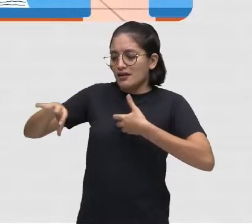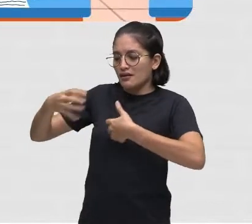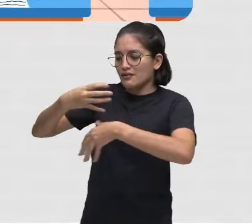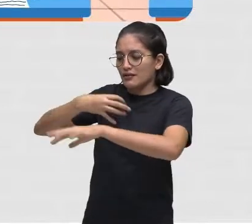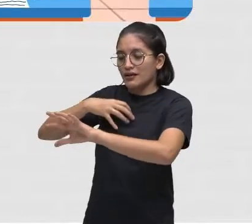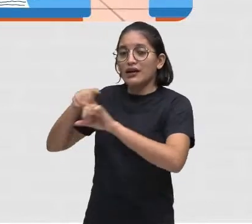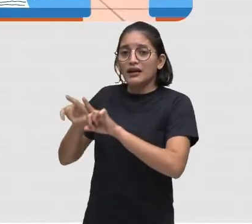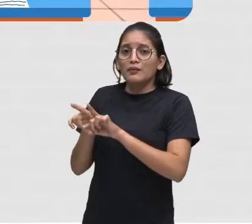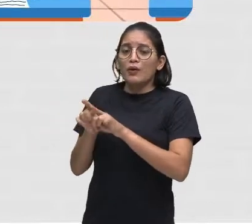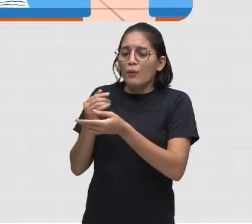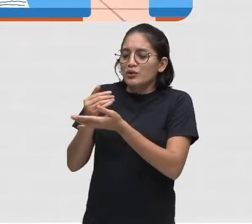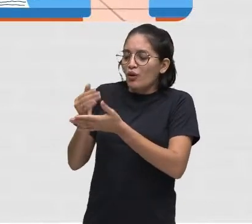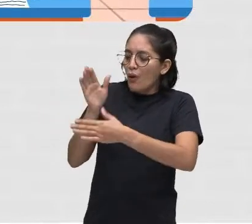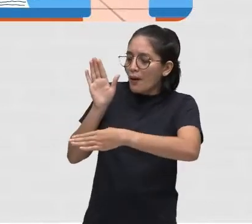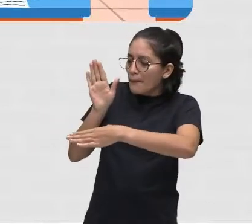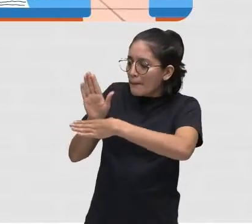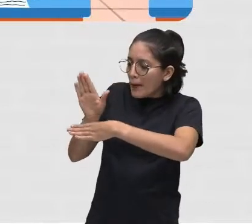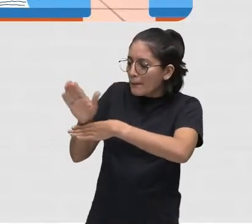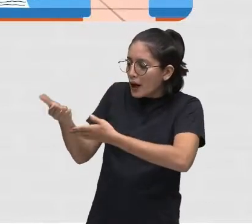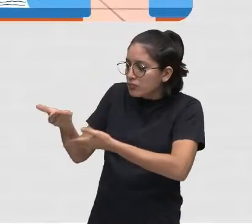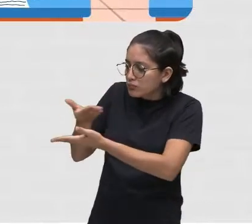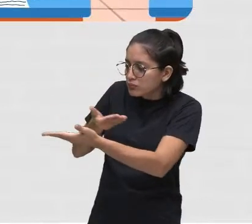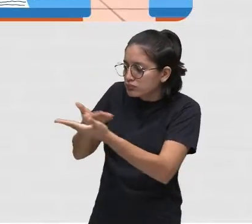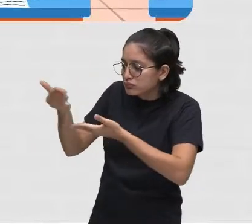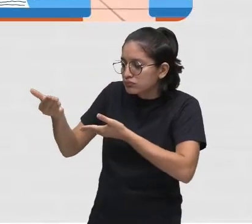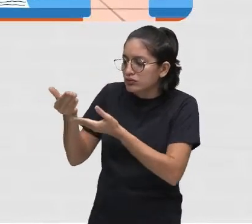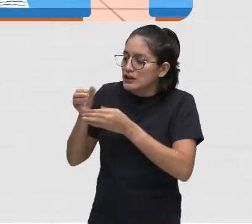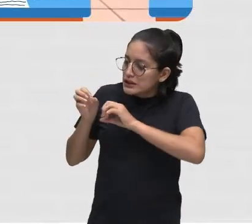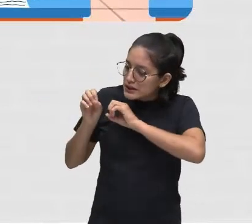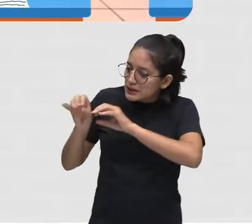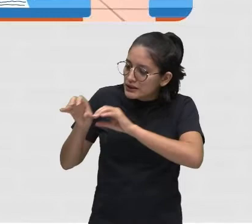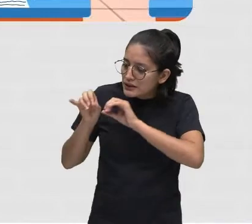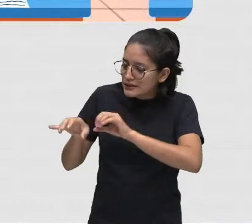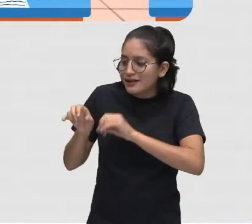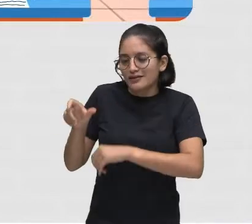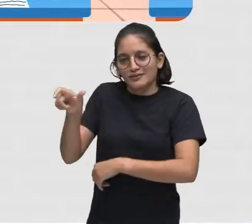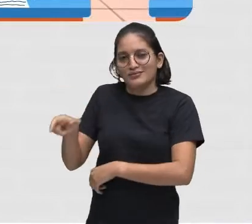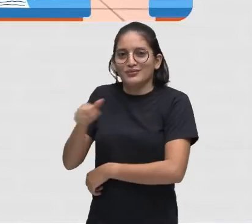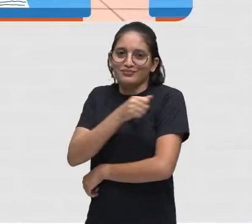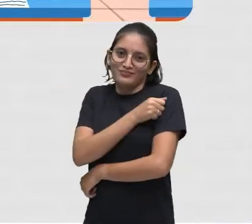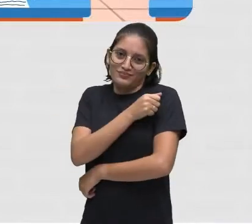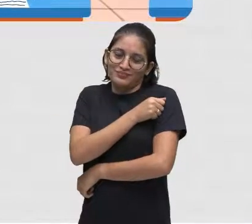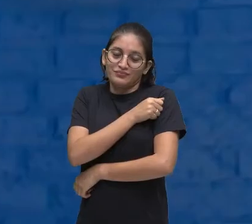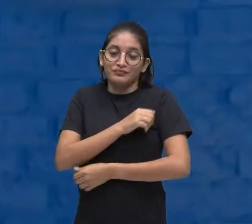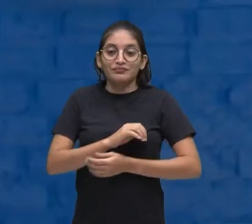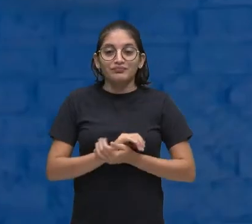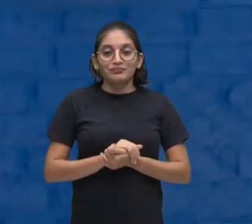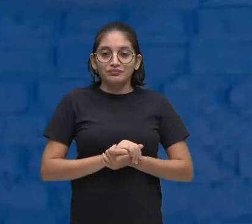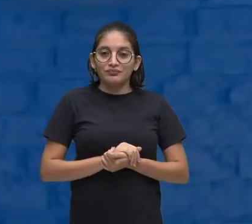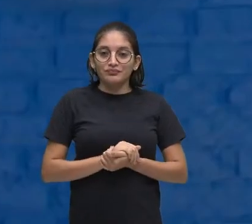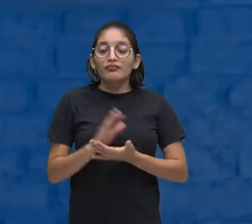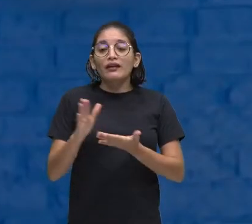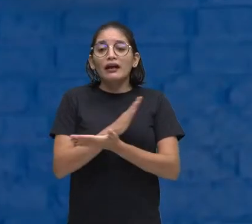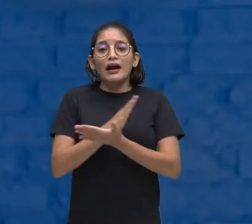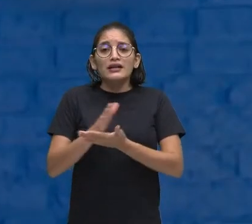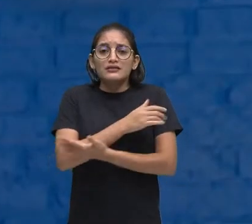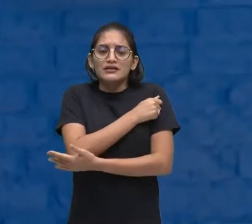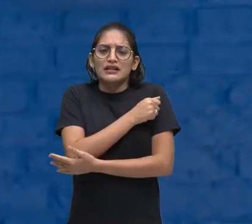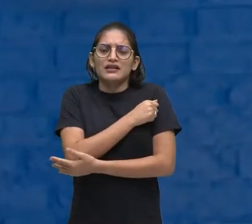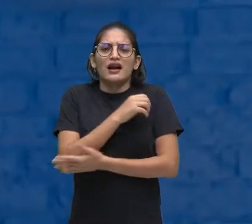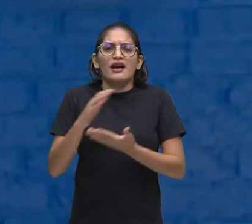a cooperar com os ensinos com relação ao Ricardo. Então, às vezes, a criança, ela pode ser julgada